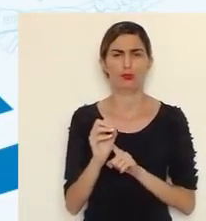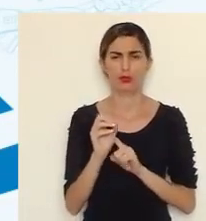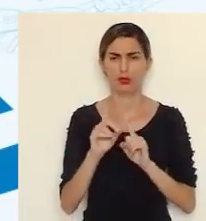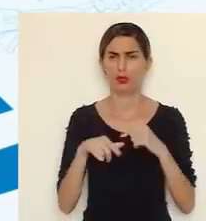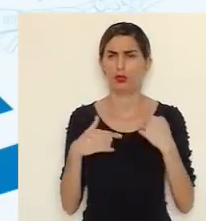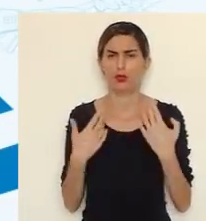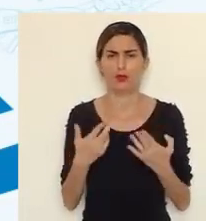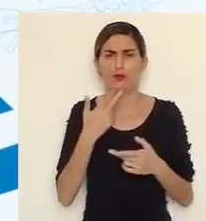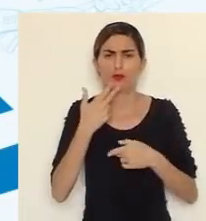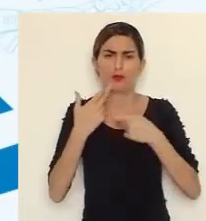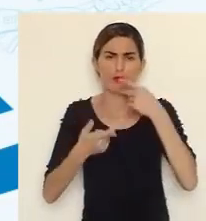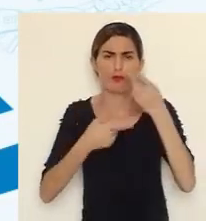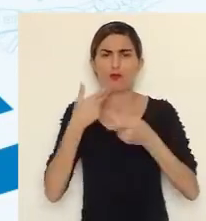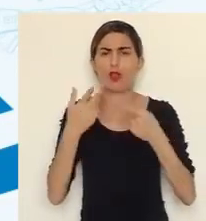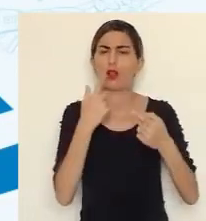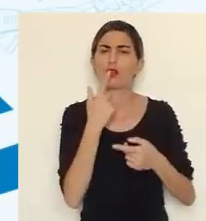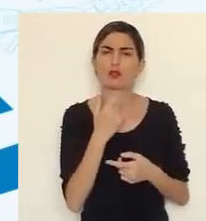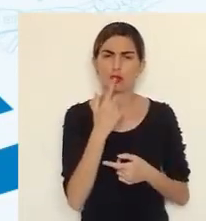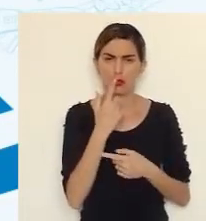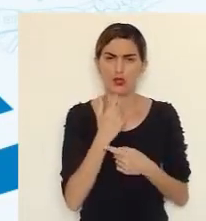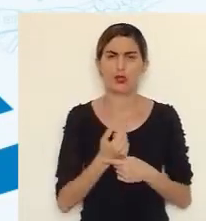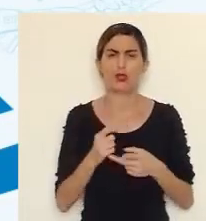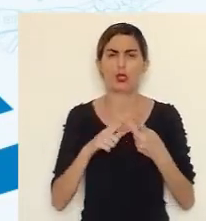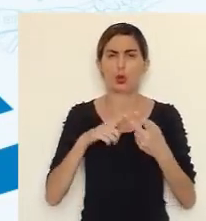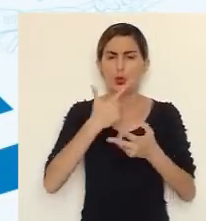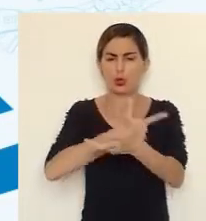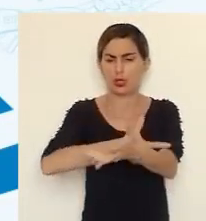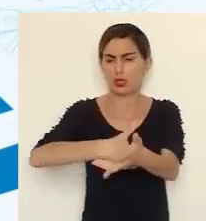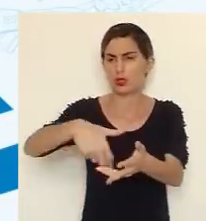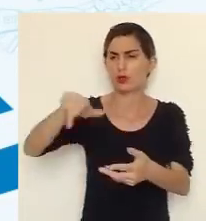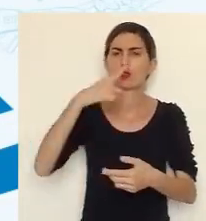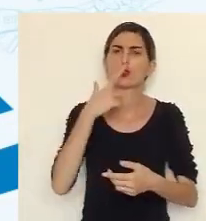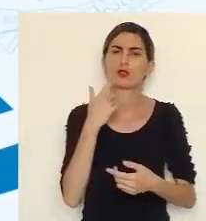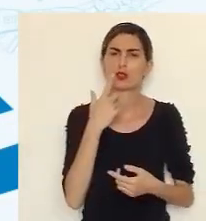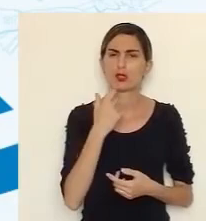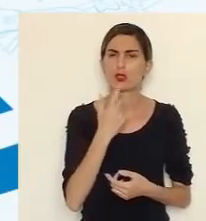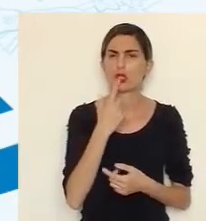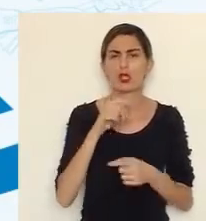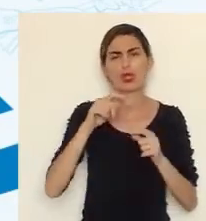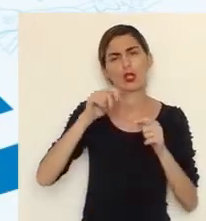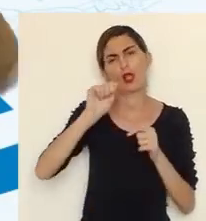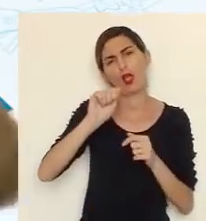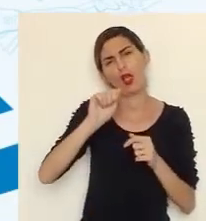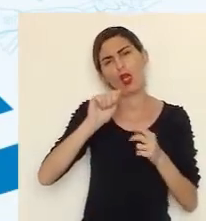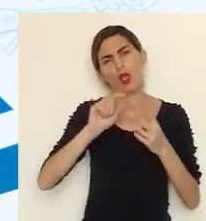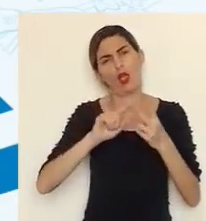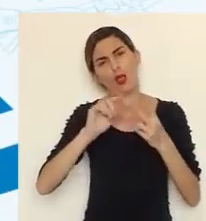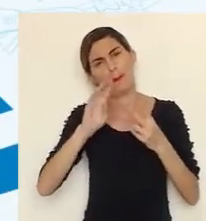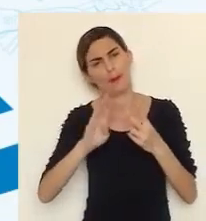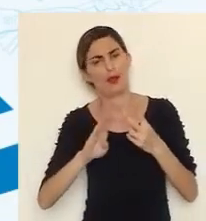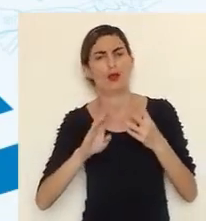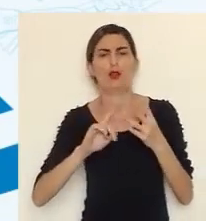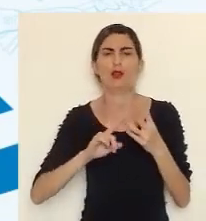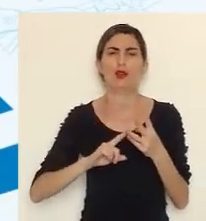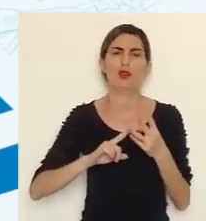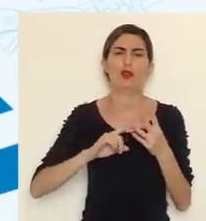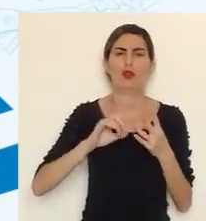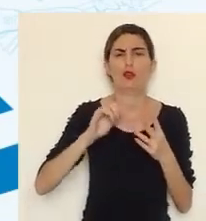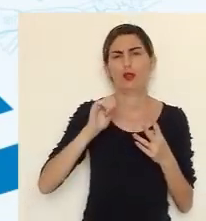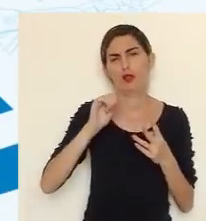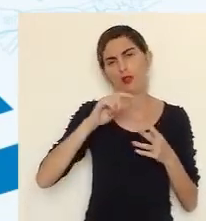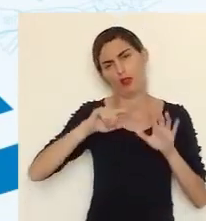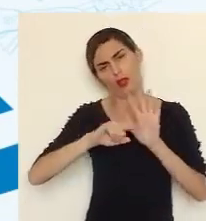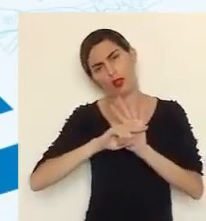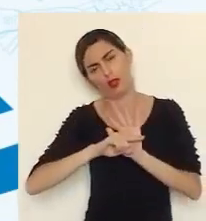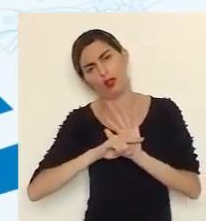né? Quando se fala de sangue, transfusão sanguínea, sangue do tipo A, sangue do tipo B,